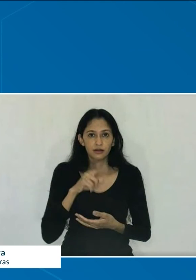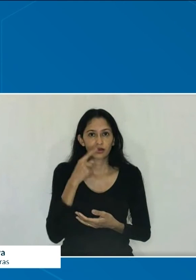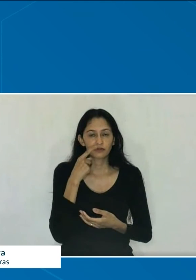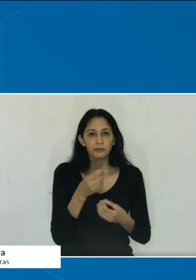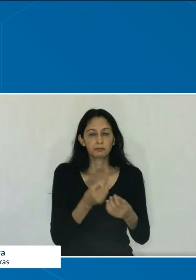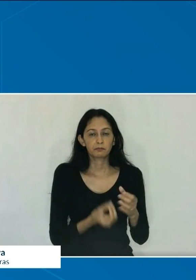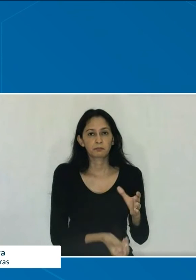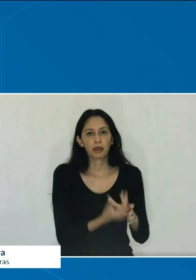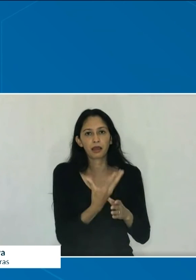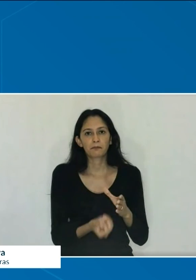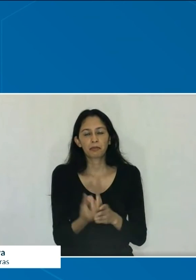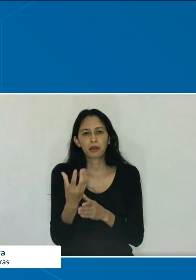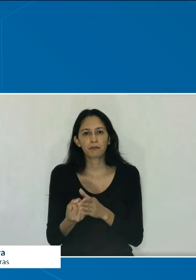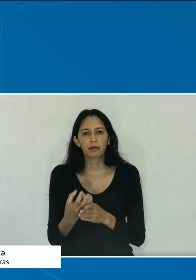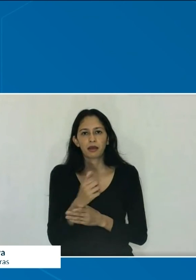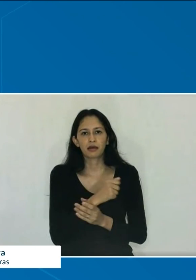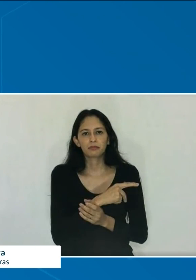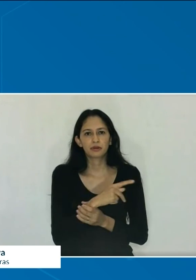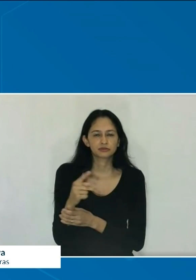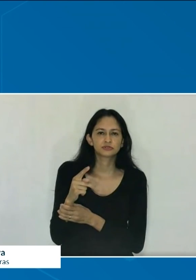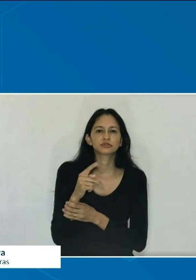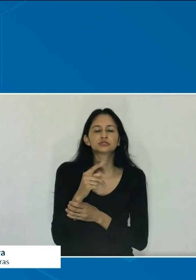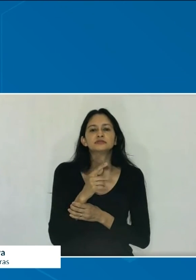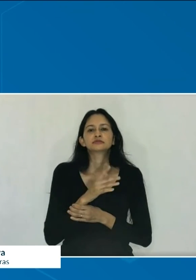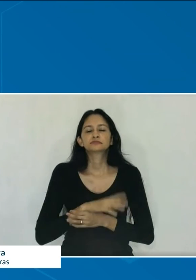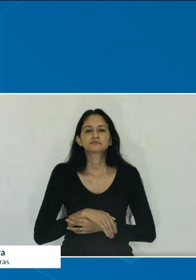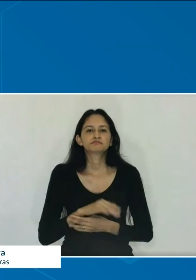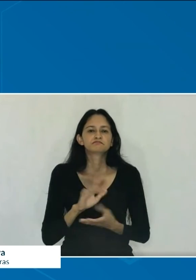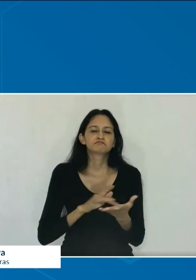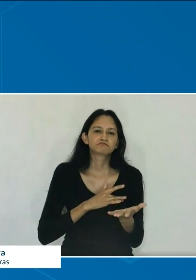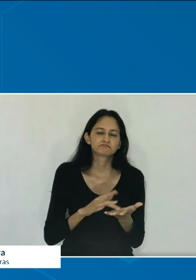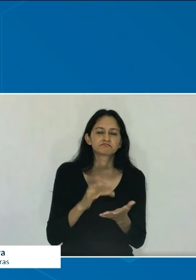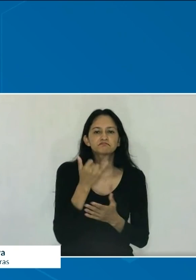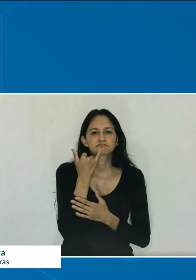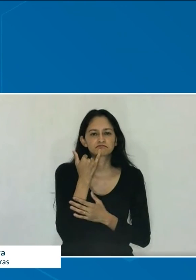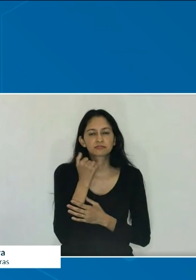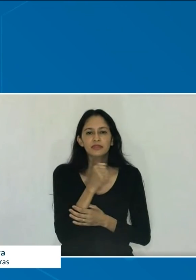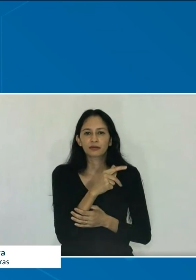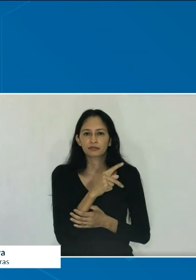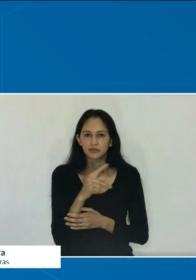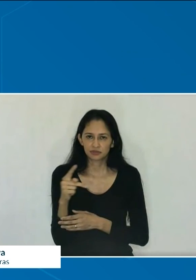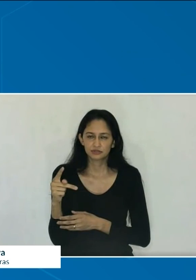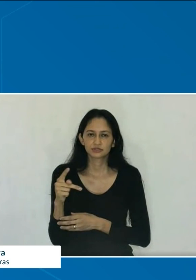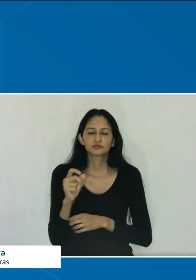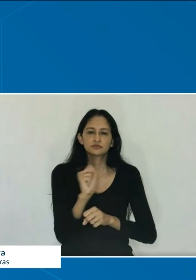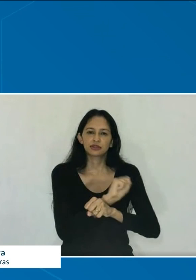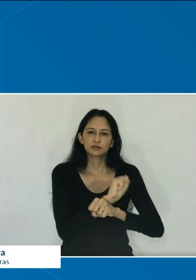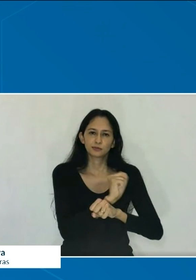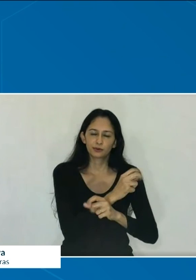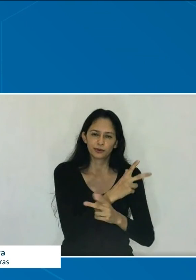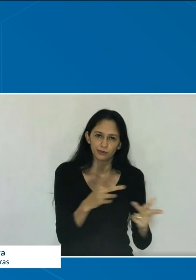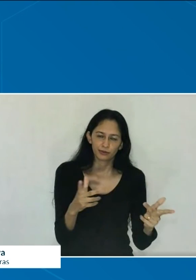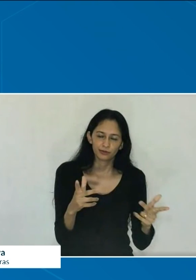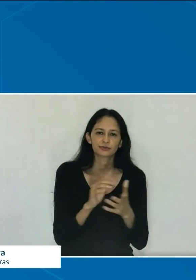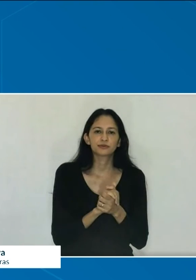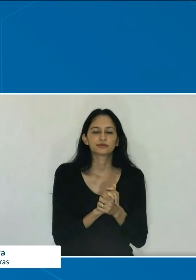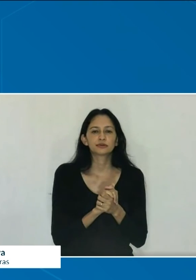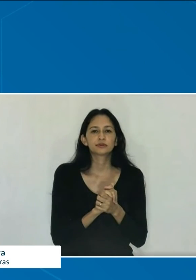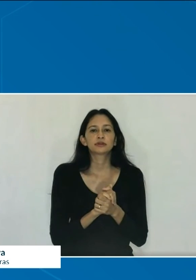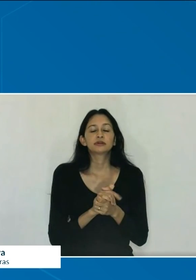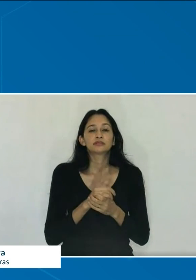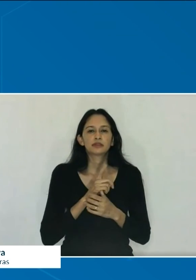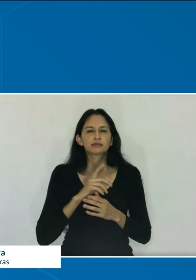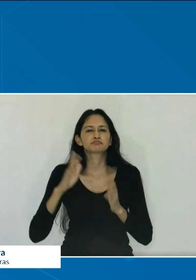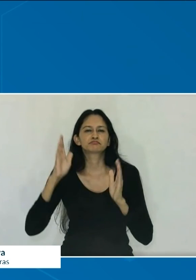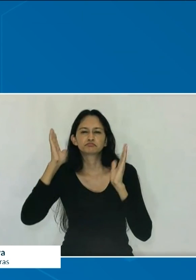né? Temos aplicativos para navegação, para aplicativos de transporte, nós temos aplicativos para transporte de carga,